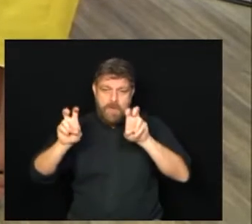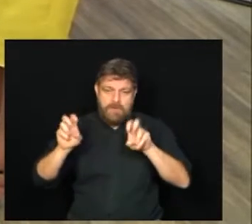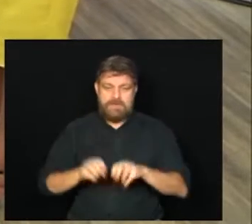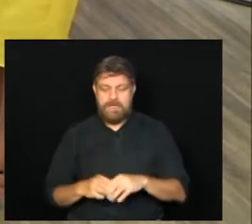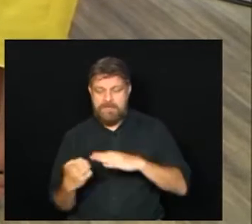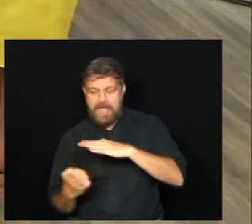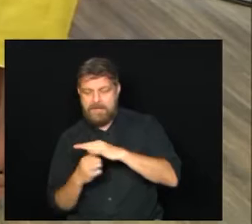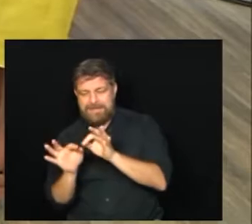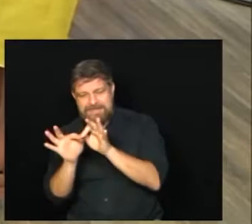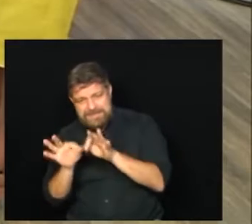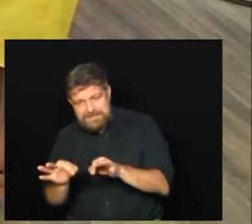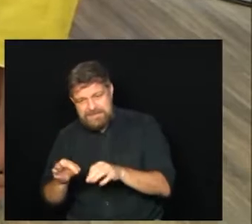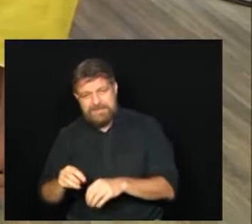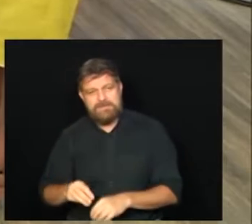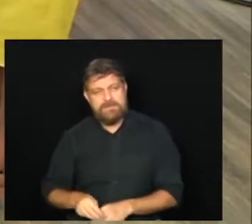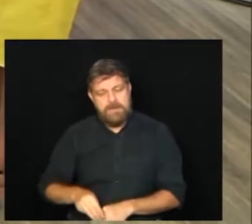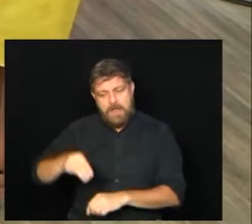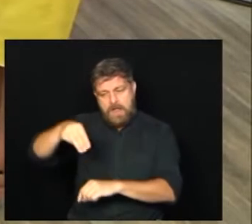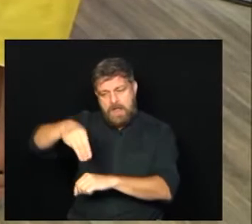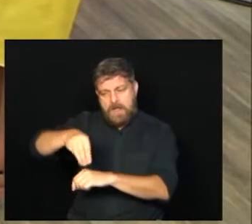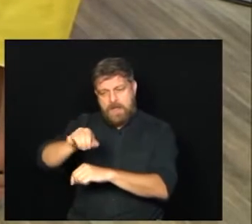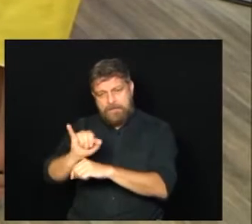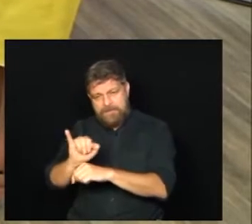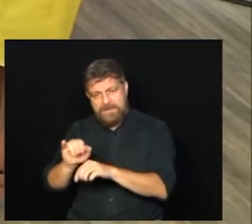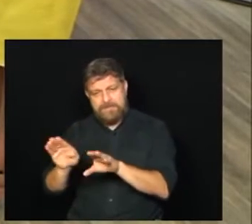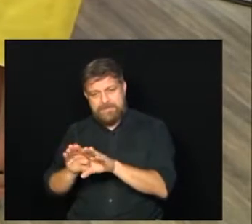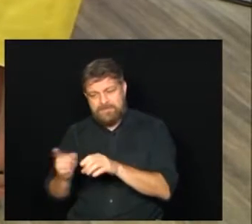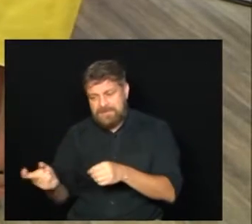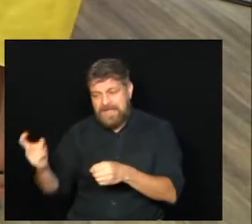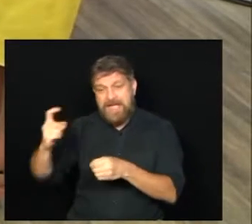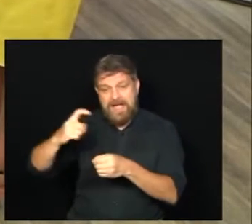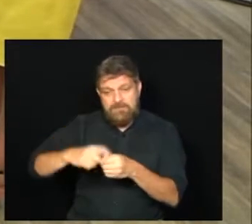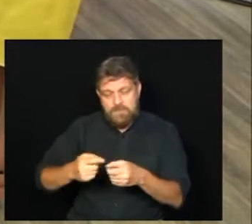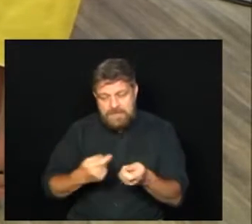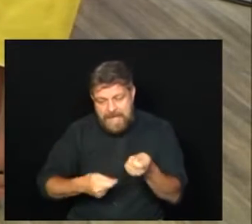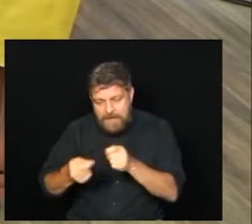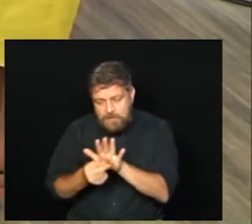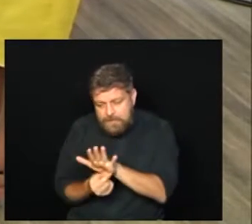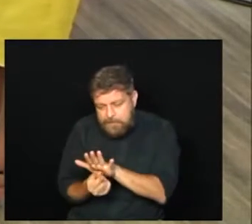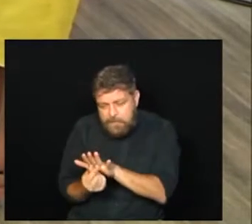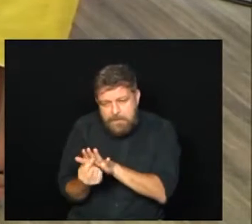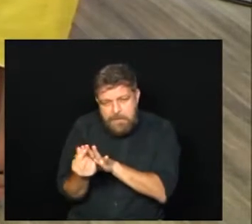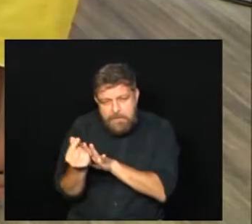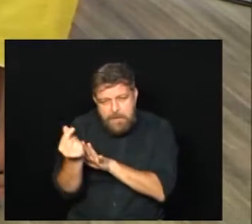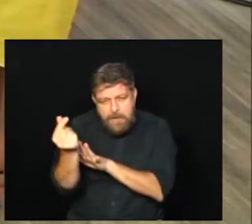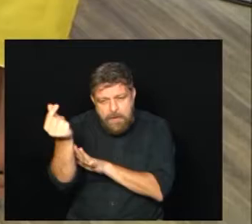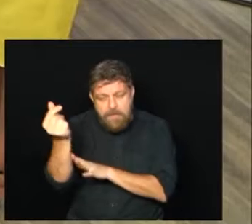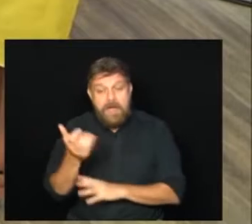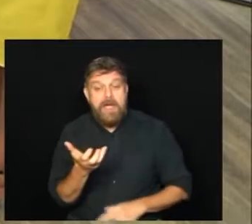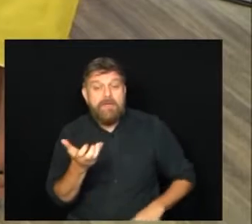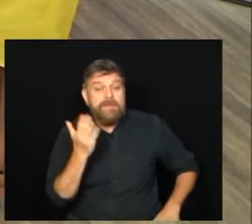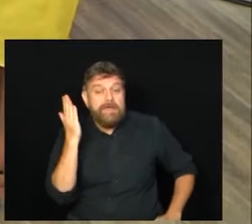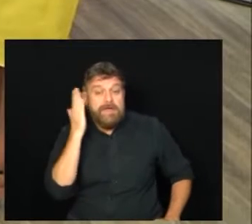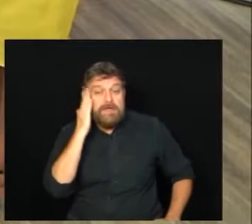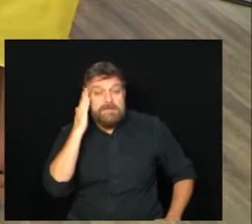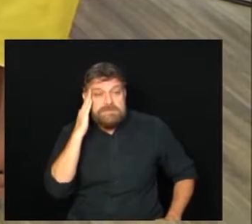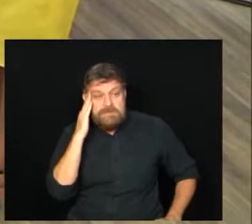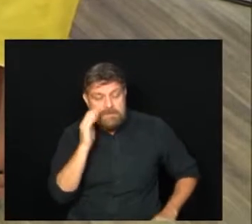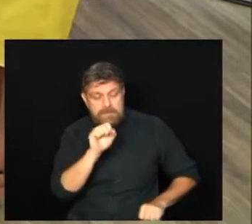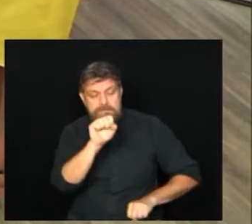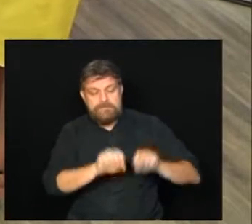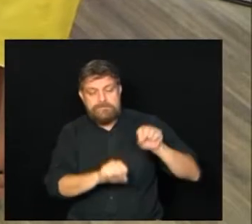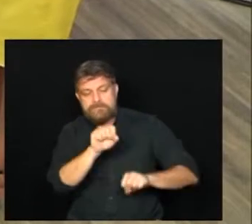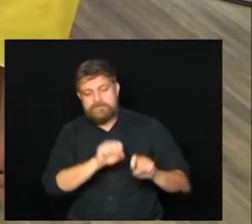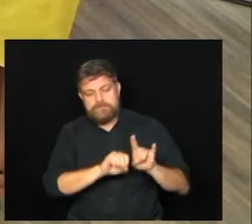pequenas empresas, de essa retomada da economia, eu quero saber sobre a indústria